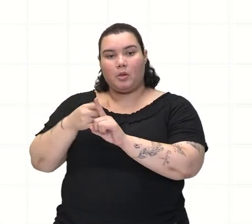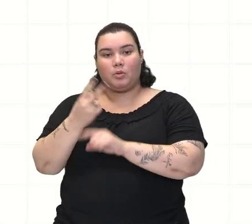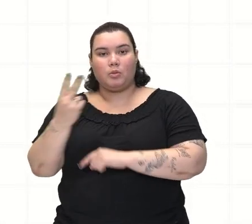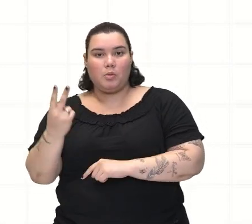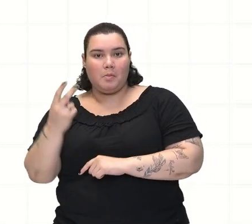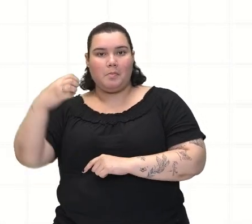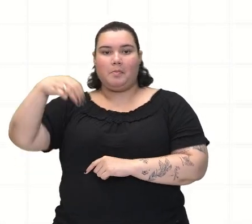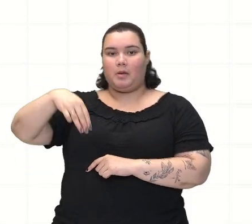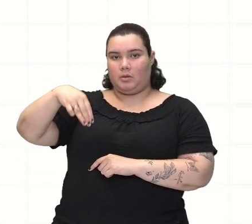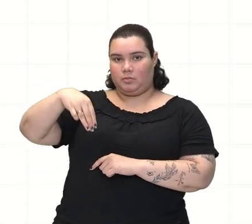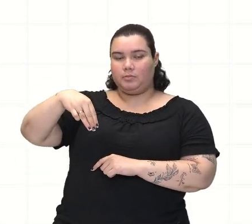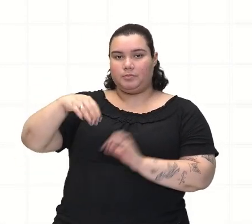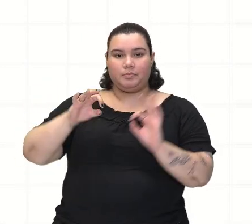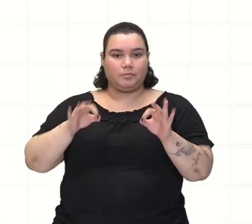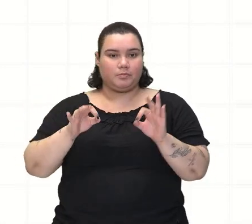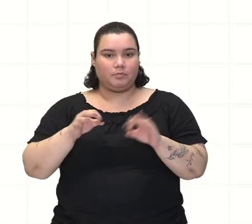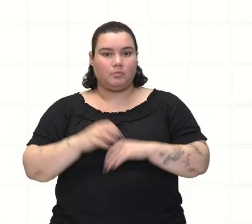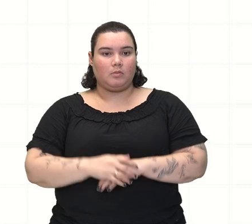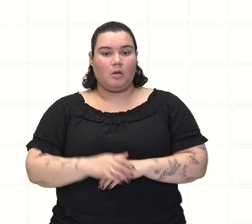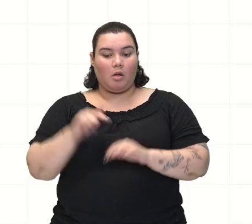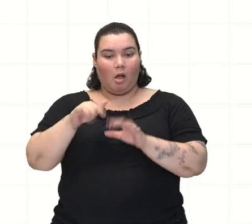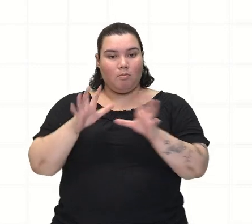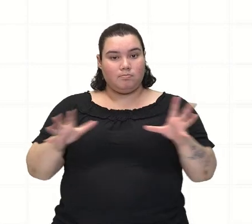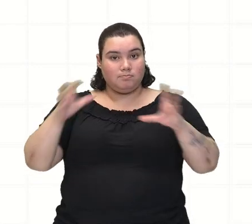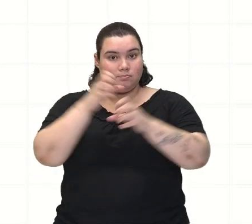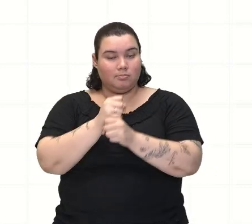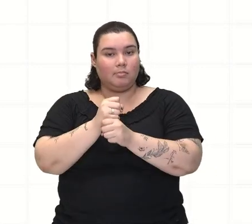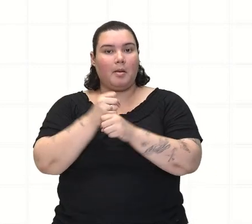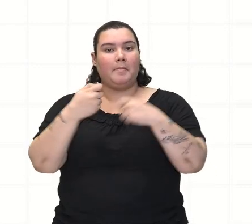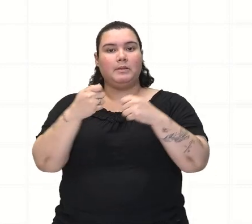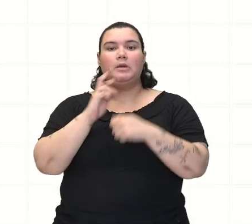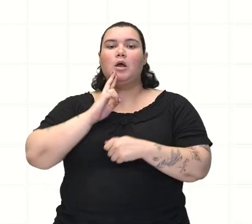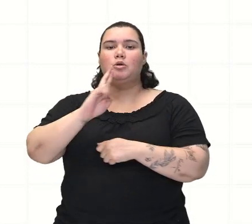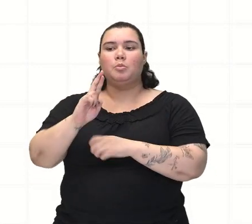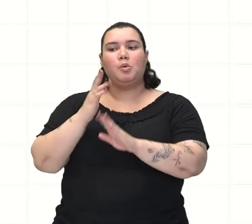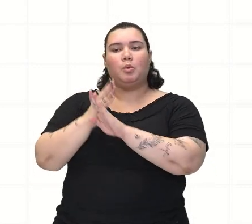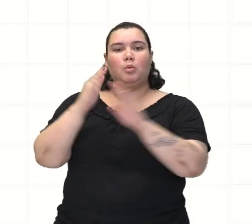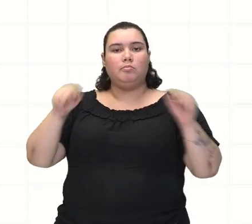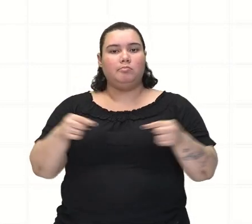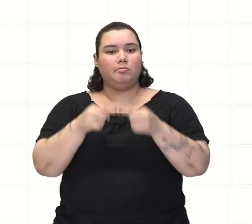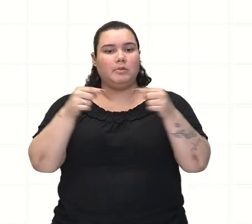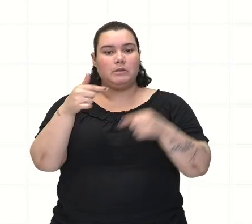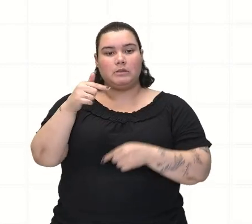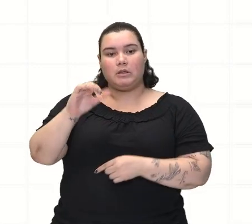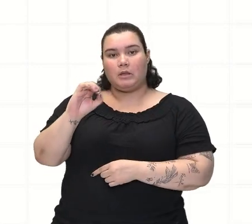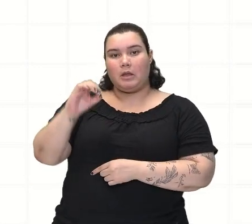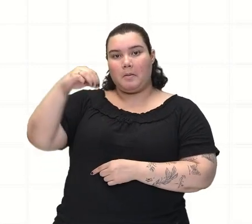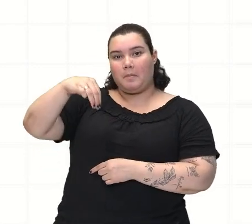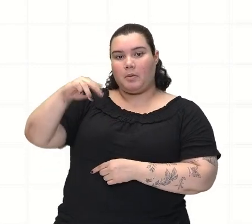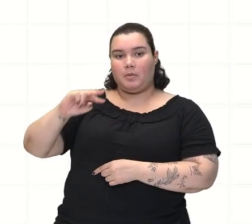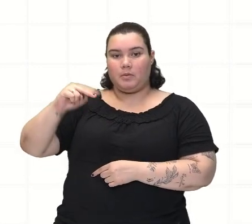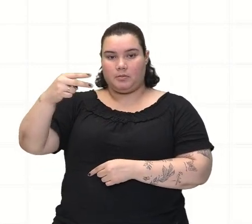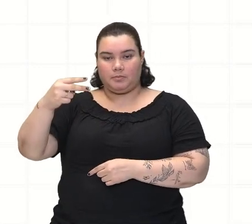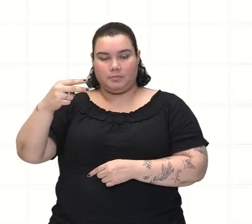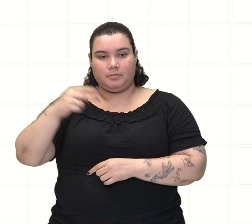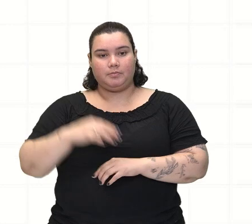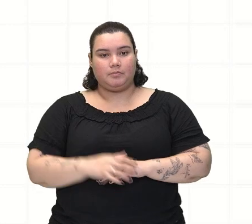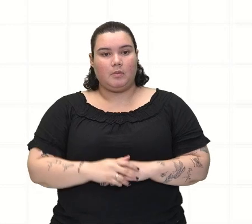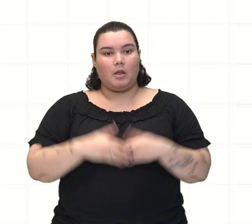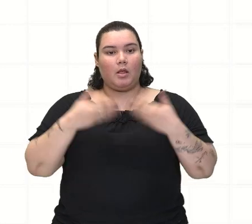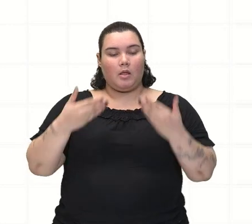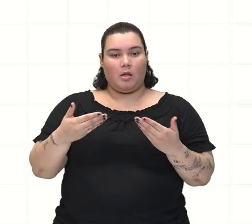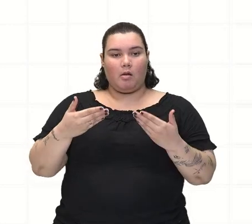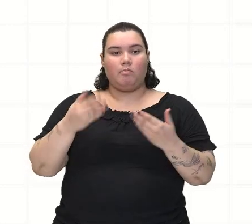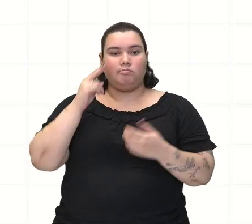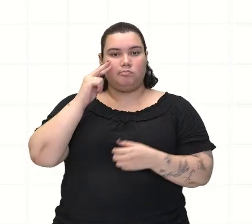Então, e isso tudo vai ter que ser igual a 70 metros quadrados, beleza? Então, ó, a área,